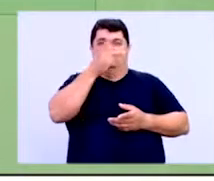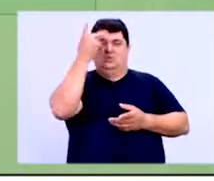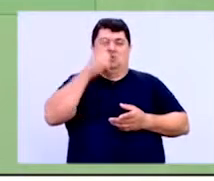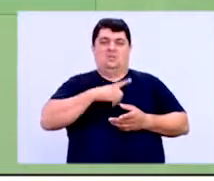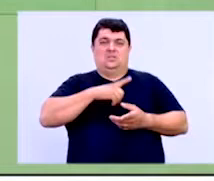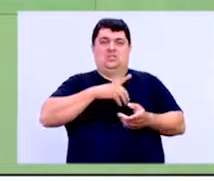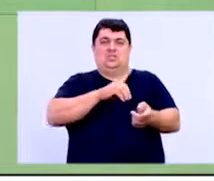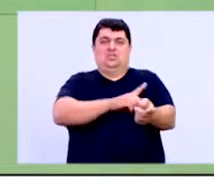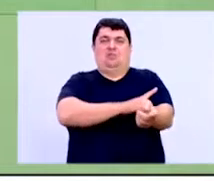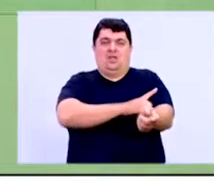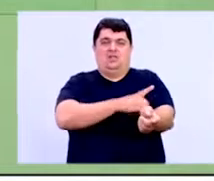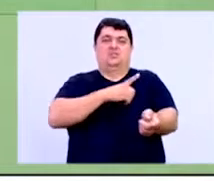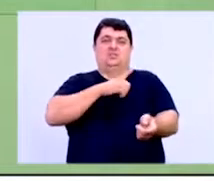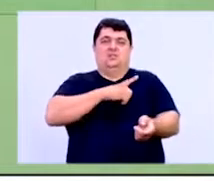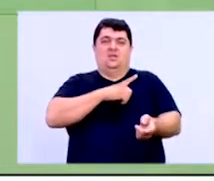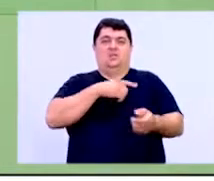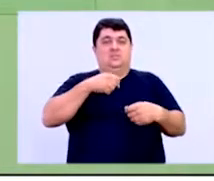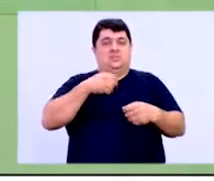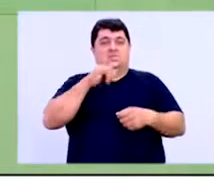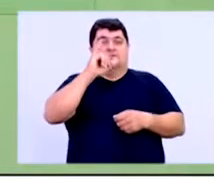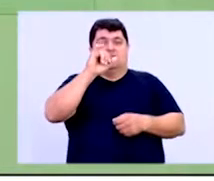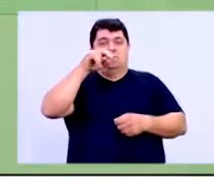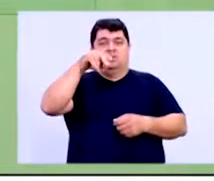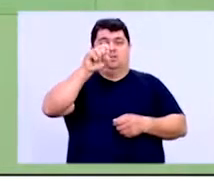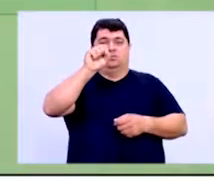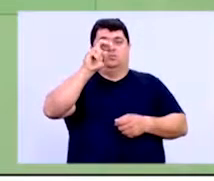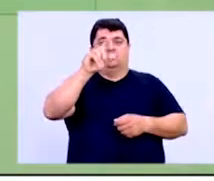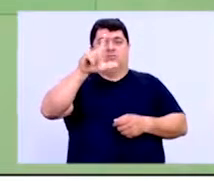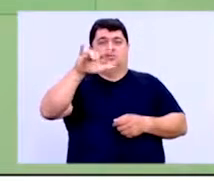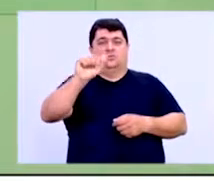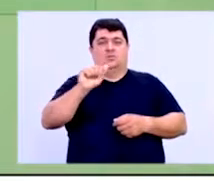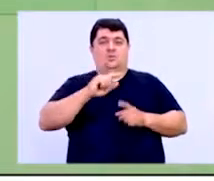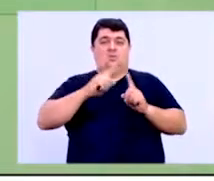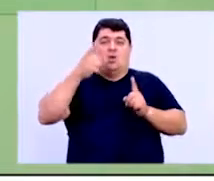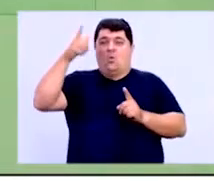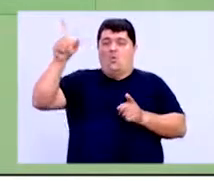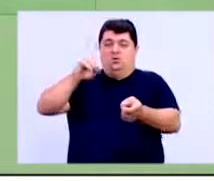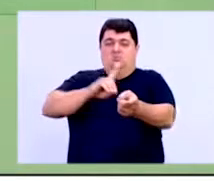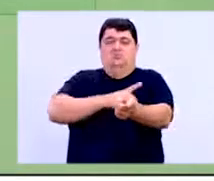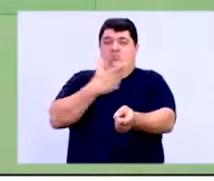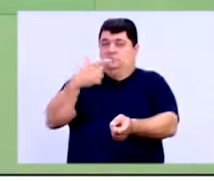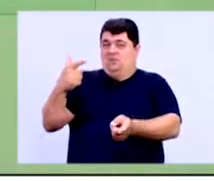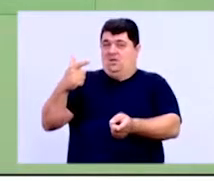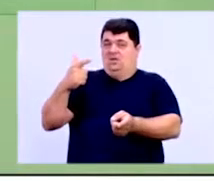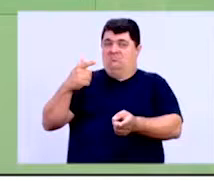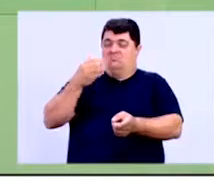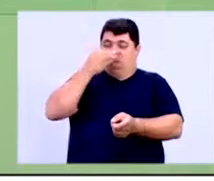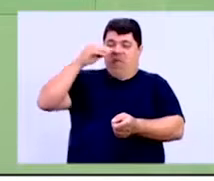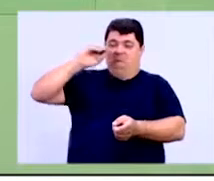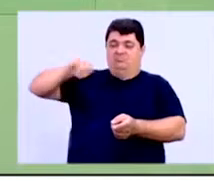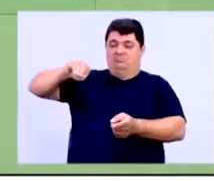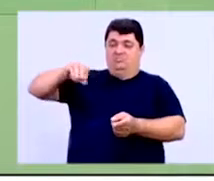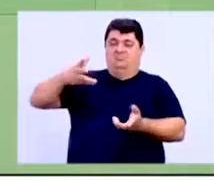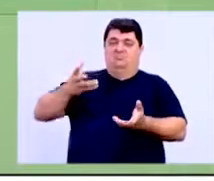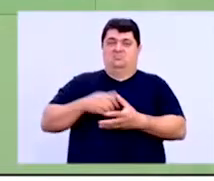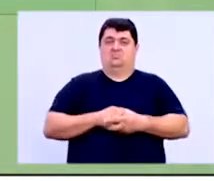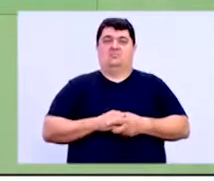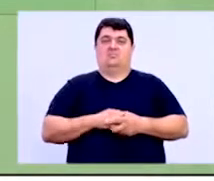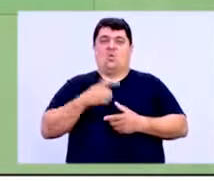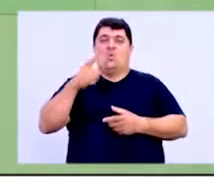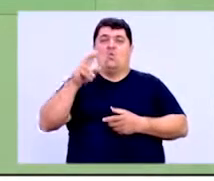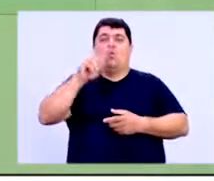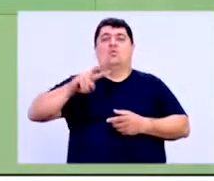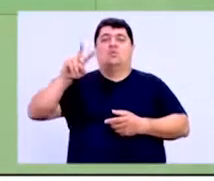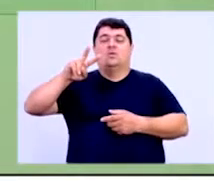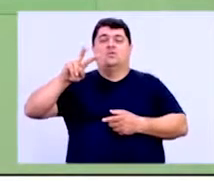sofrem de diabetes, enquanto o resto da população não lhe dá a mínima importância. Outra questão de valor.